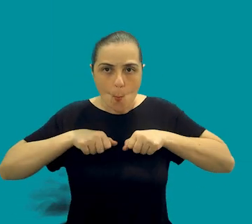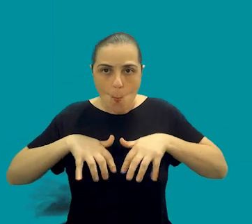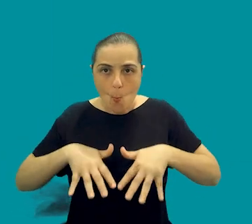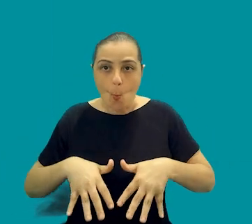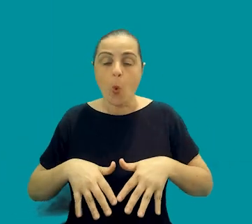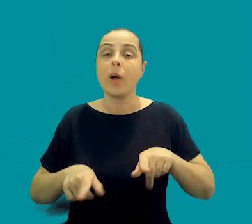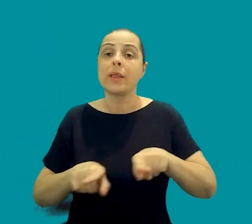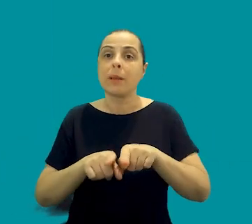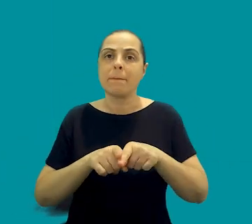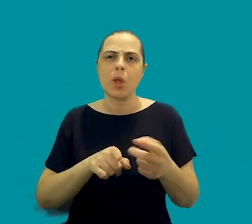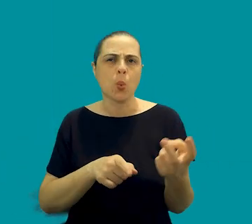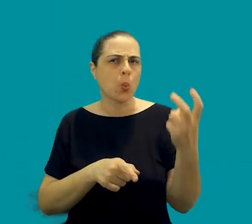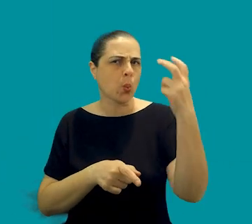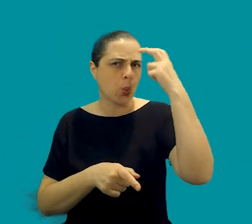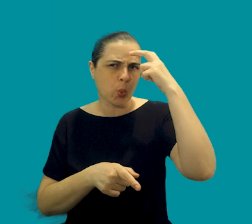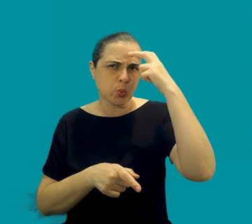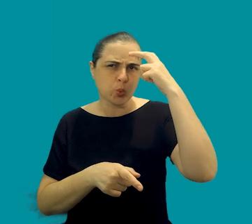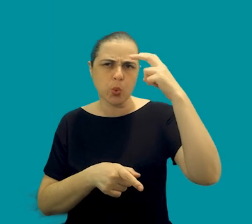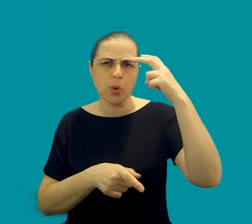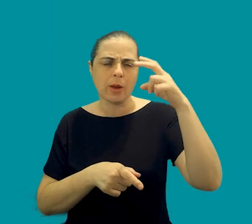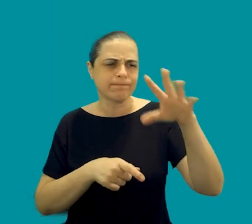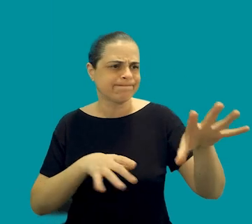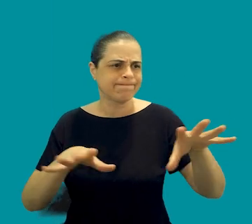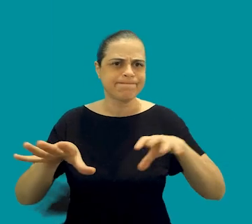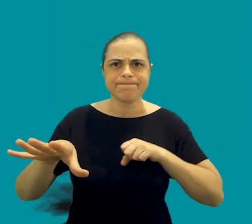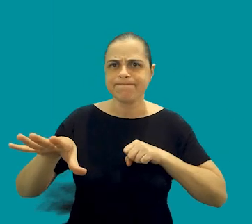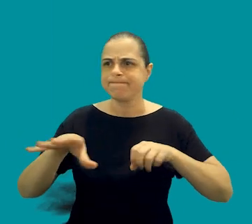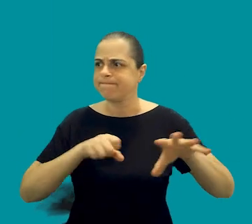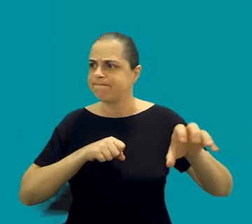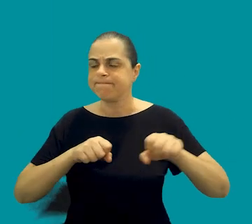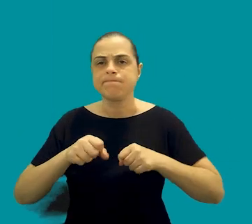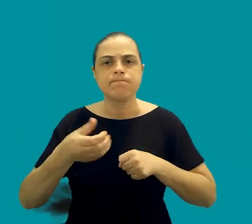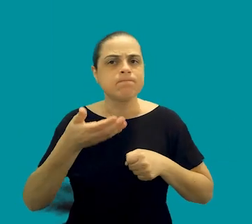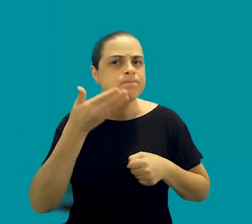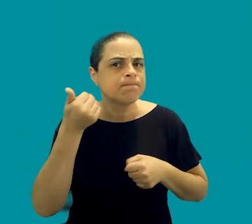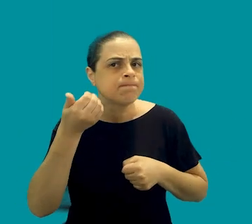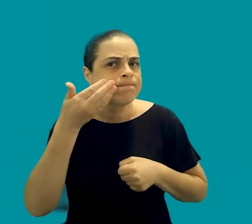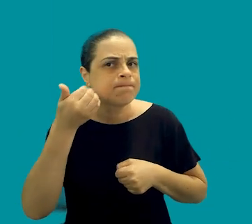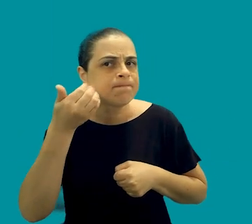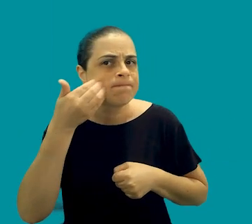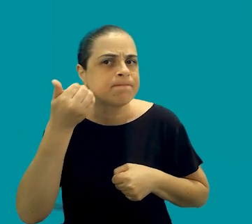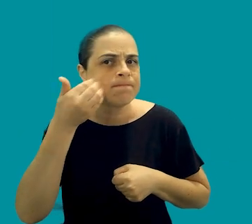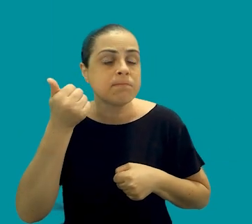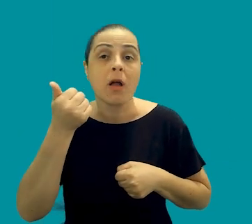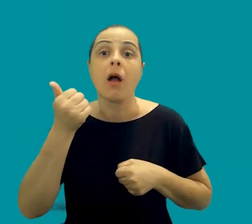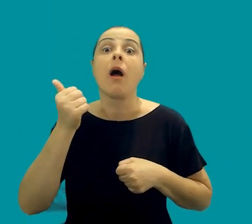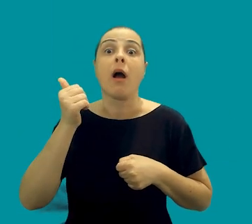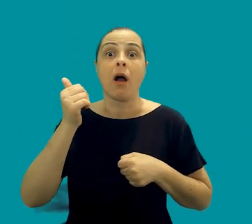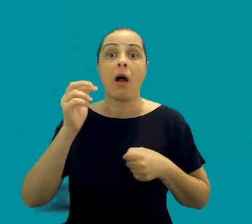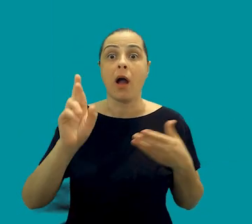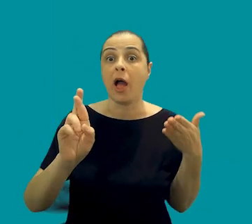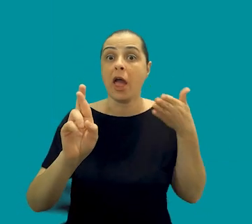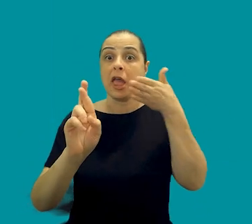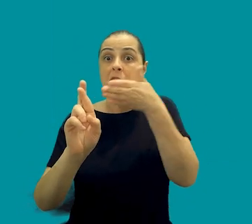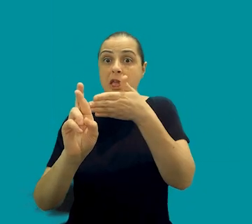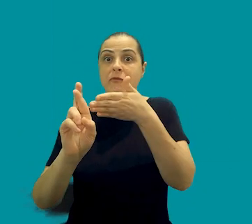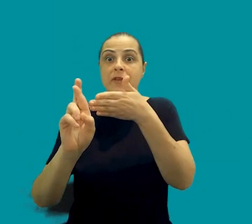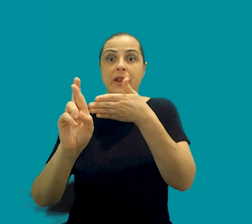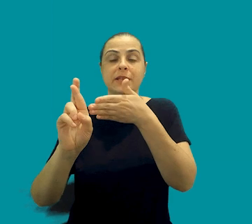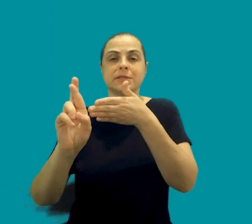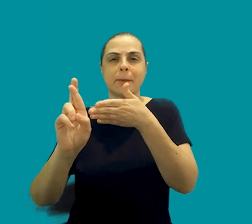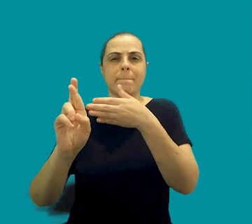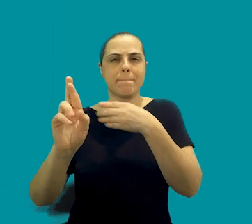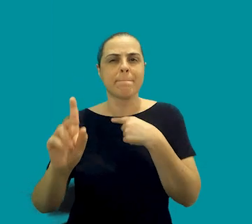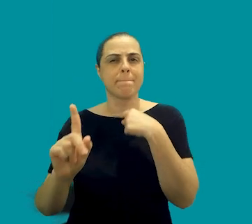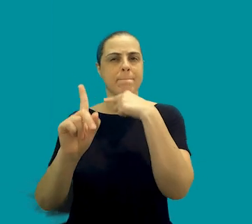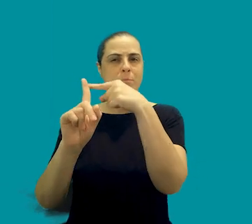delas, e essa mudança de cultura que eu vejo vocês devagarzinho implementando e se tornando referências positivas para as